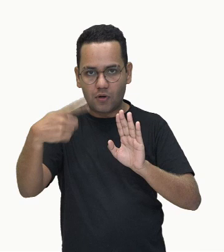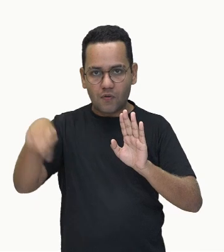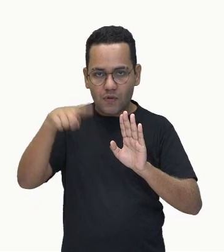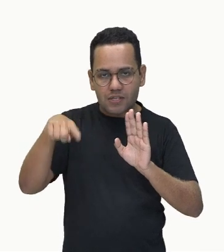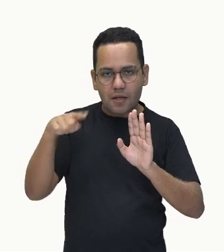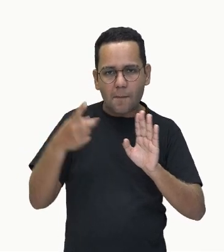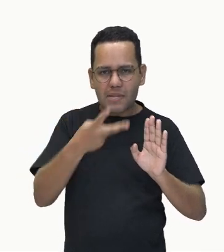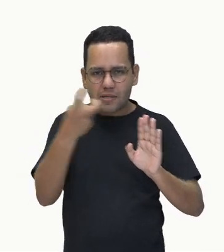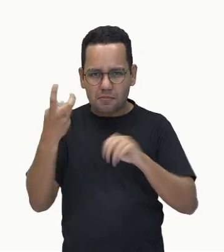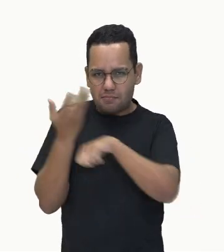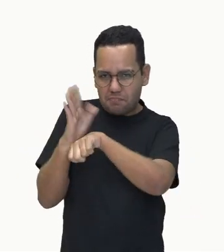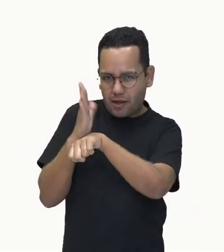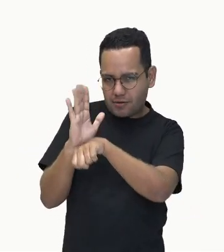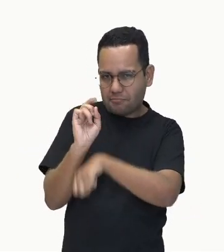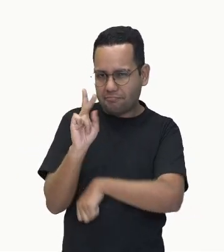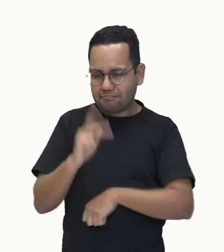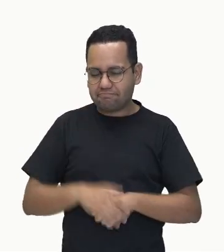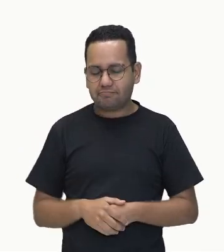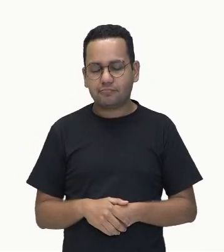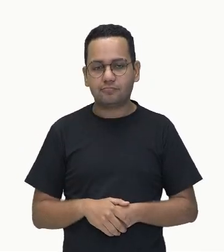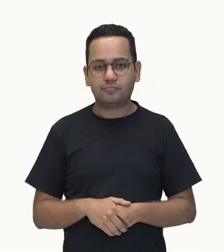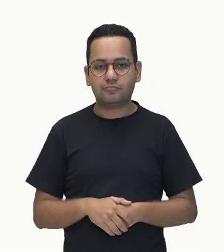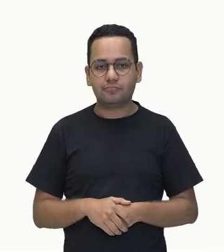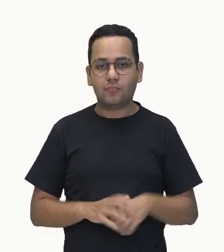fazer alguns exemplos tá